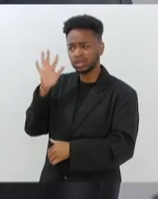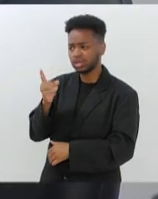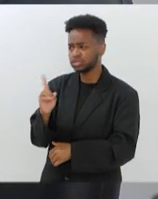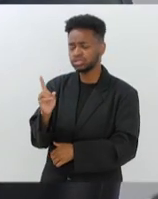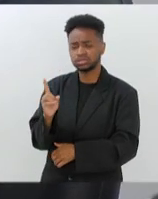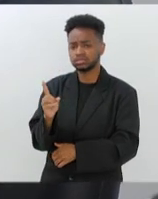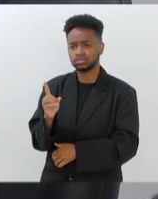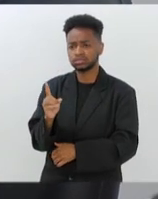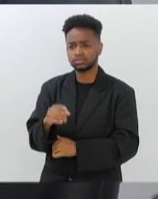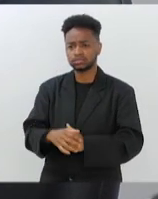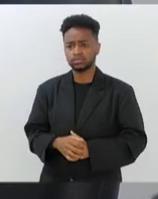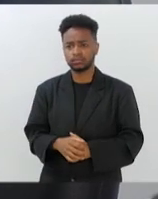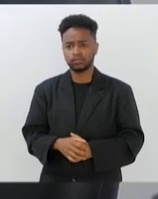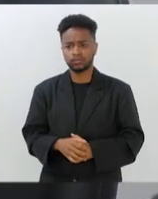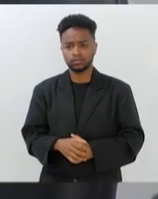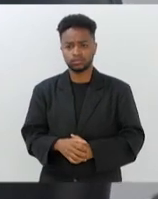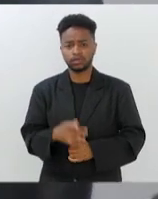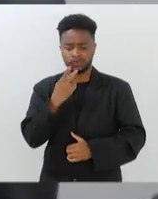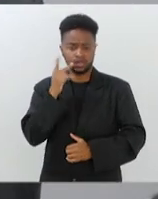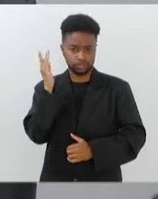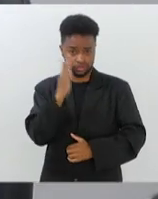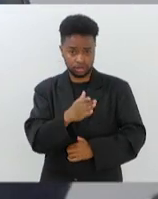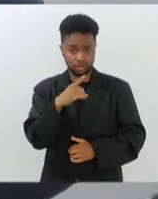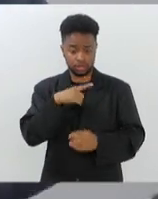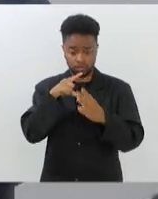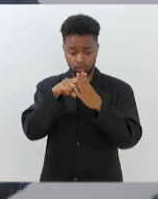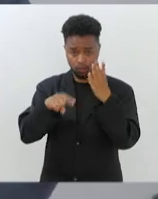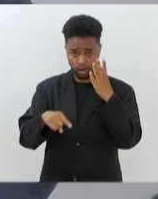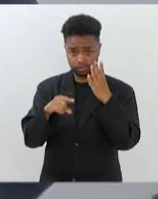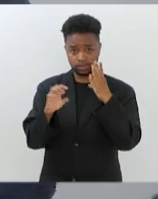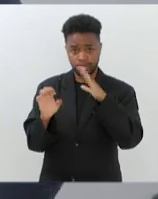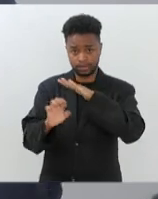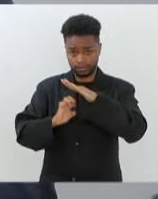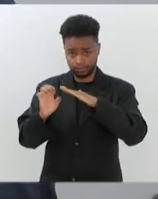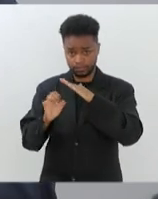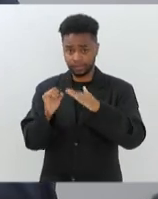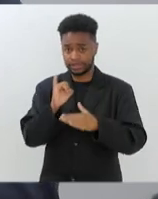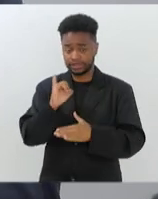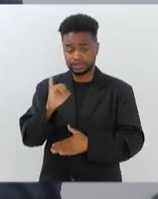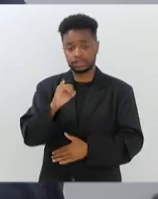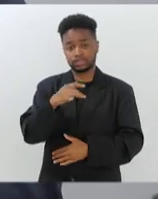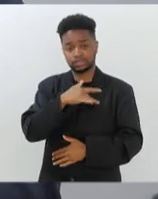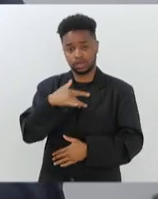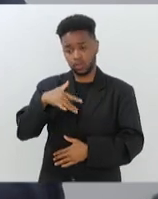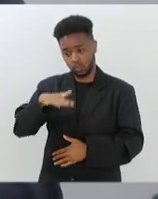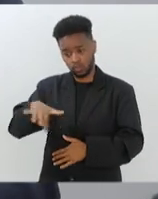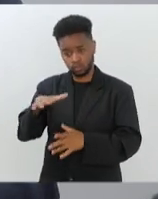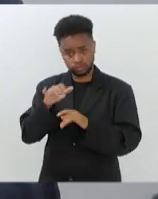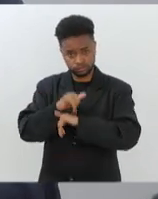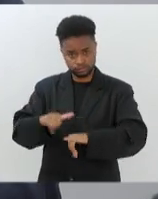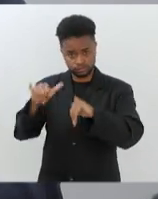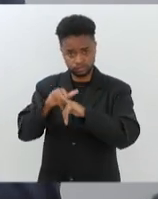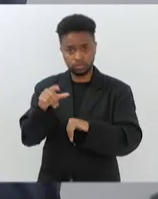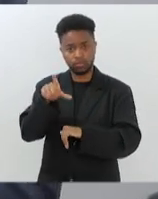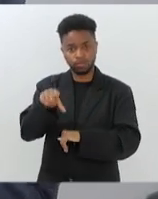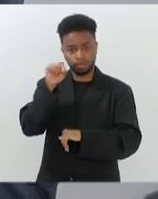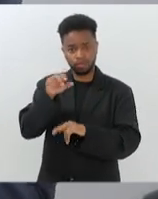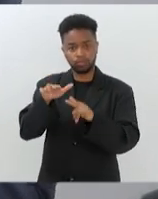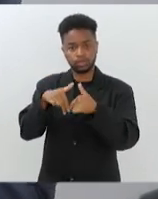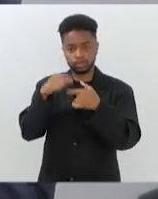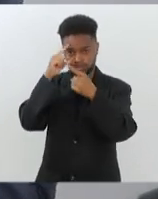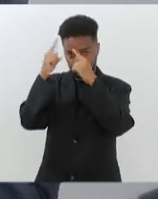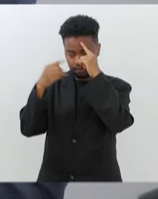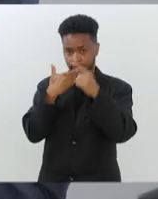compreendi Não compreendi sendo objetivo são quatro grandes agências o senhor pra campanha da Saúde o Senhor escolheu Tecnicamente agência